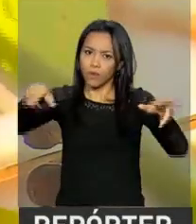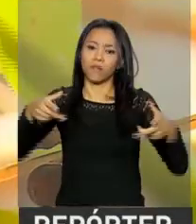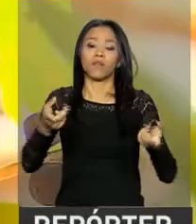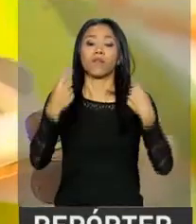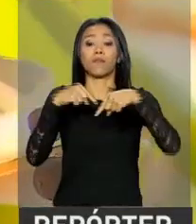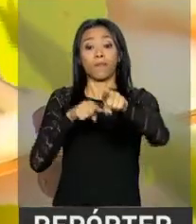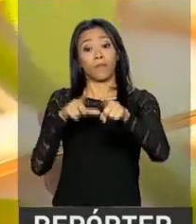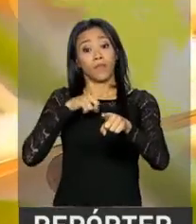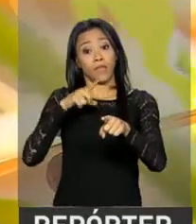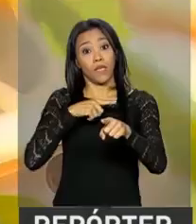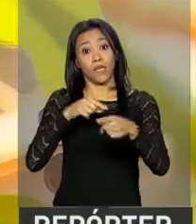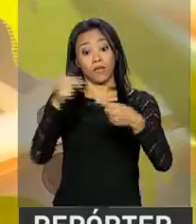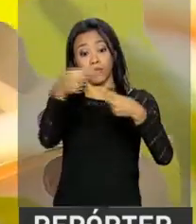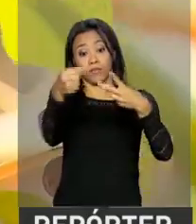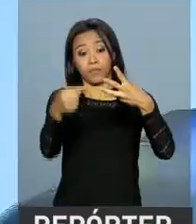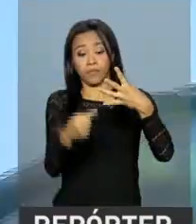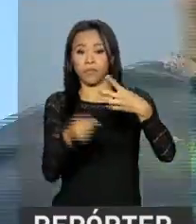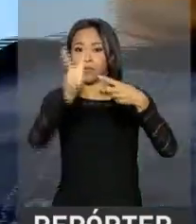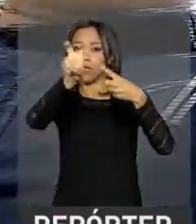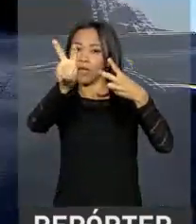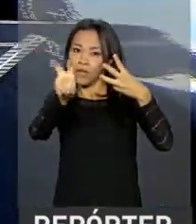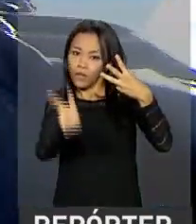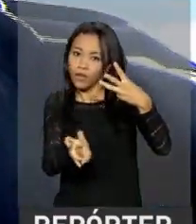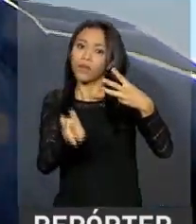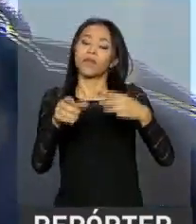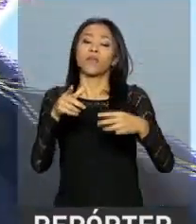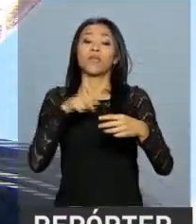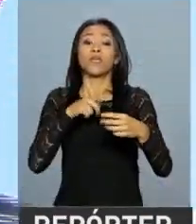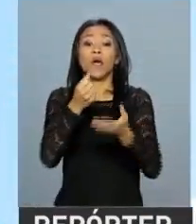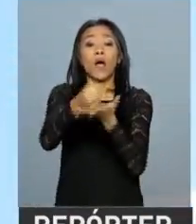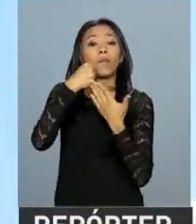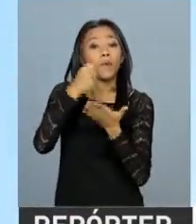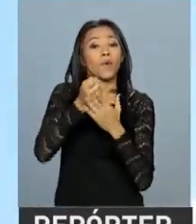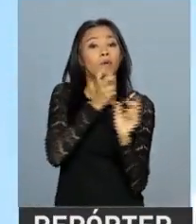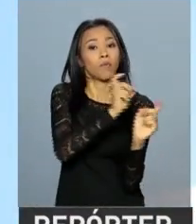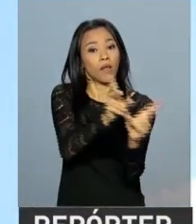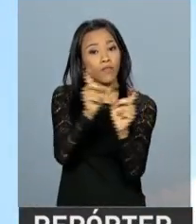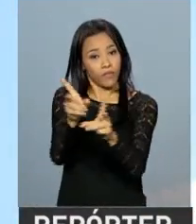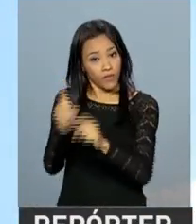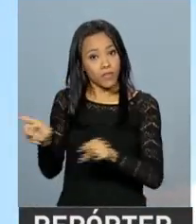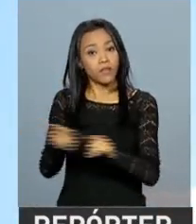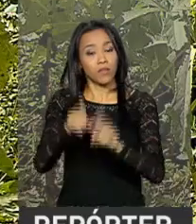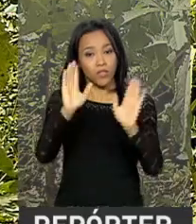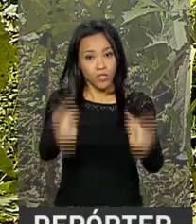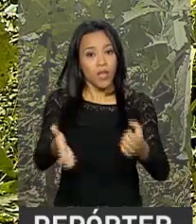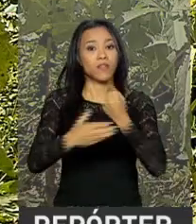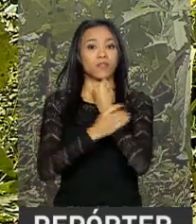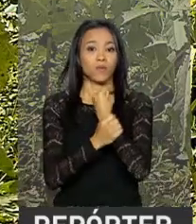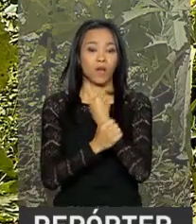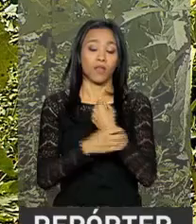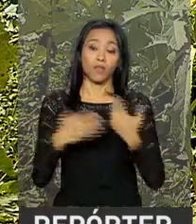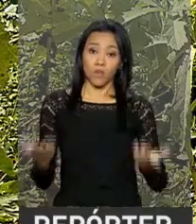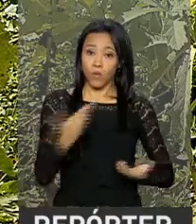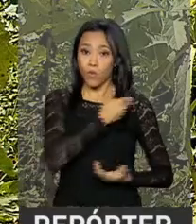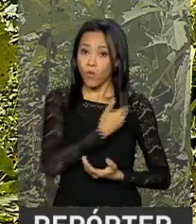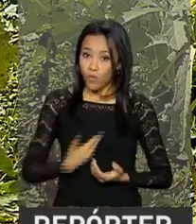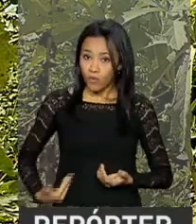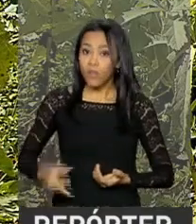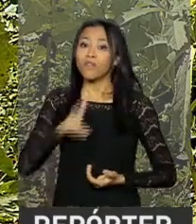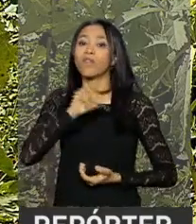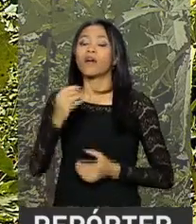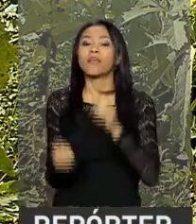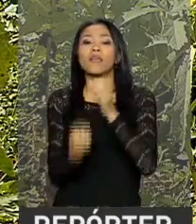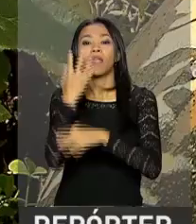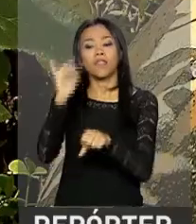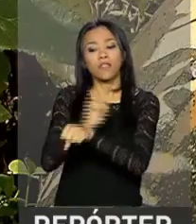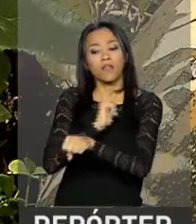eixos para os próximos três anos o apoio à comercialização da produção também está garantido o governo vai criar ferramentas para